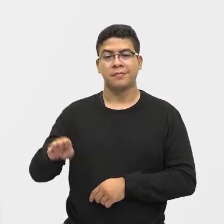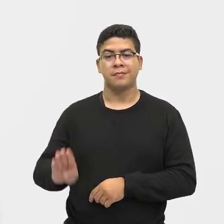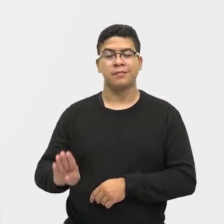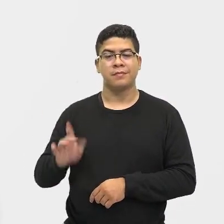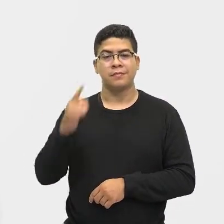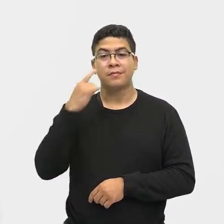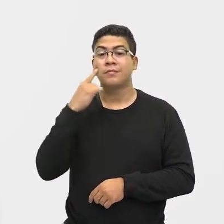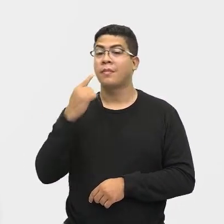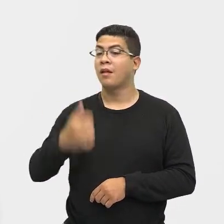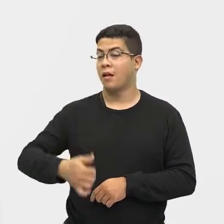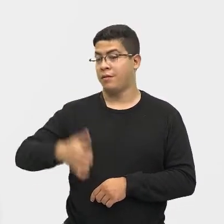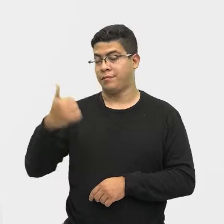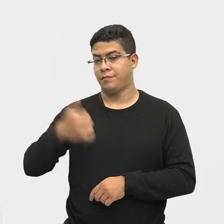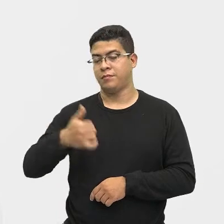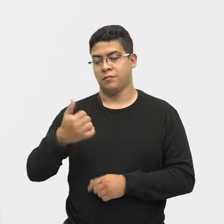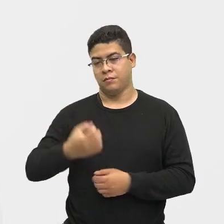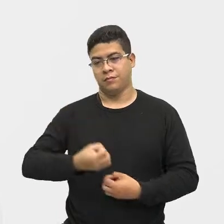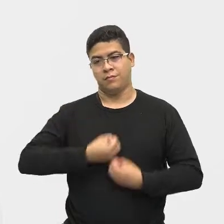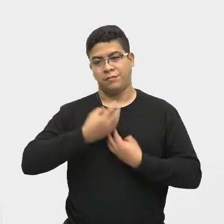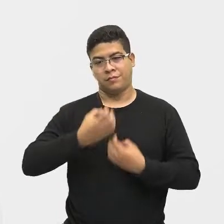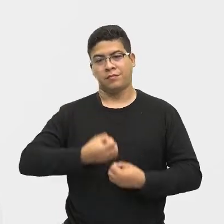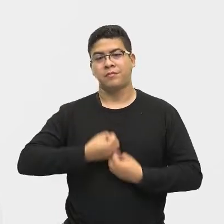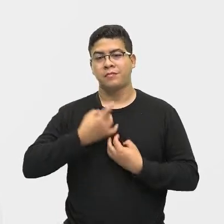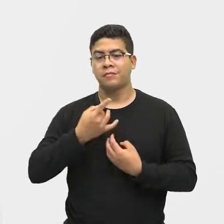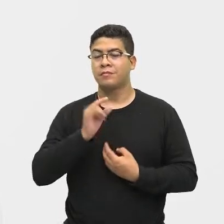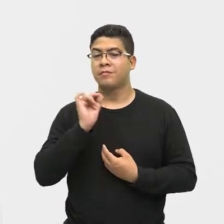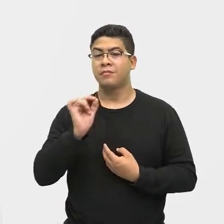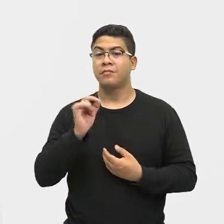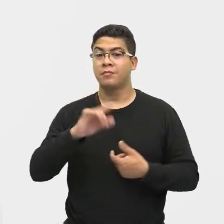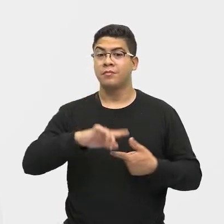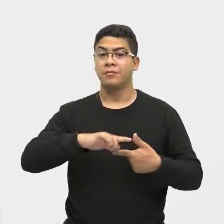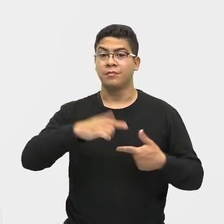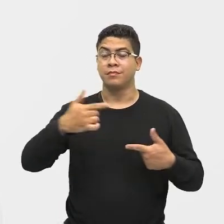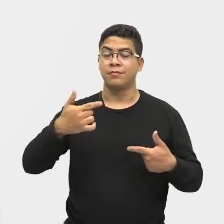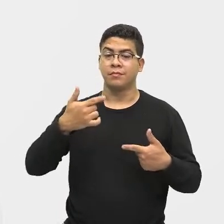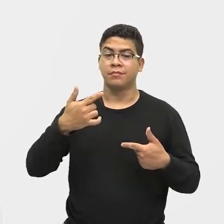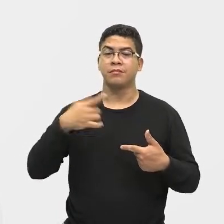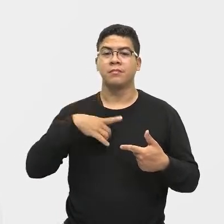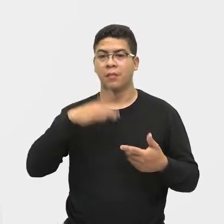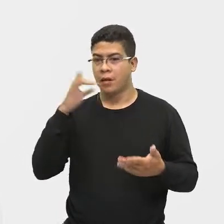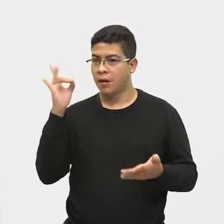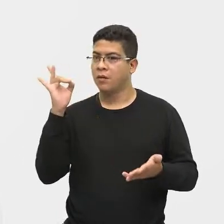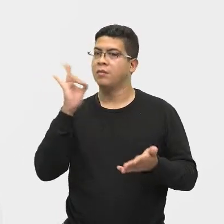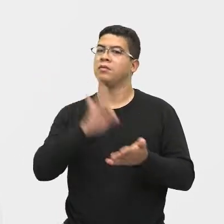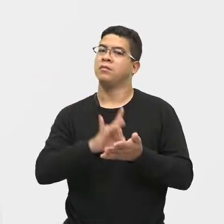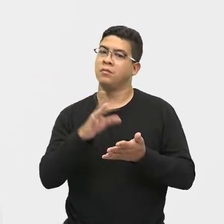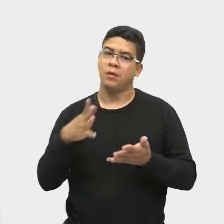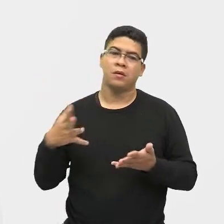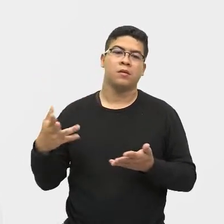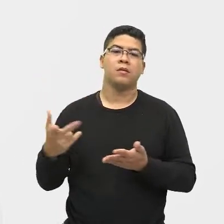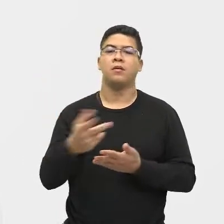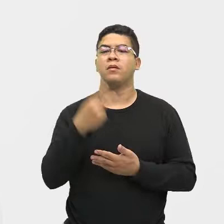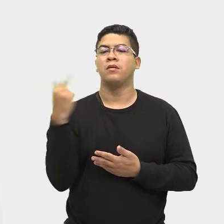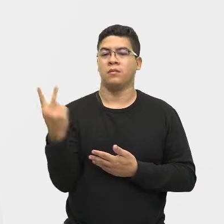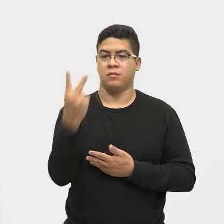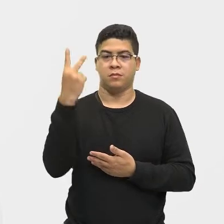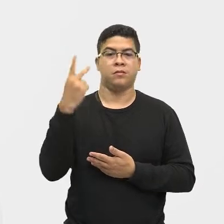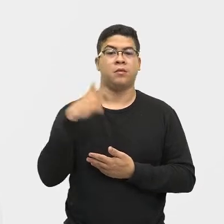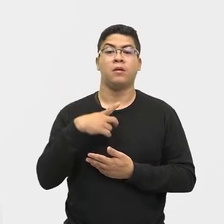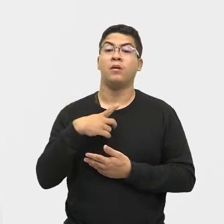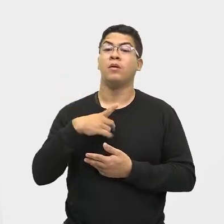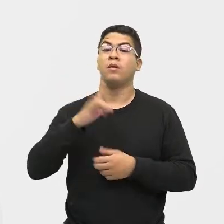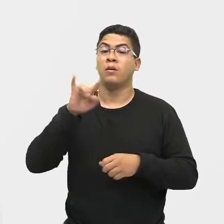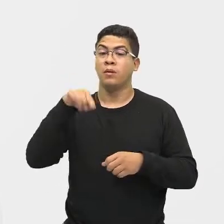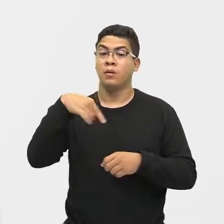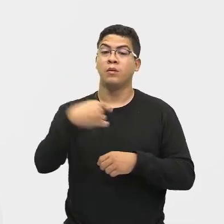primeiro grande poeta modernista brasileiro a ter sua obra reconhecida e valorizada para